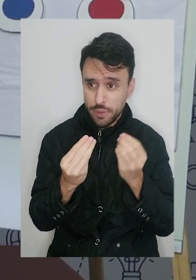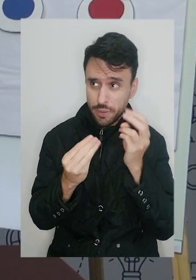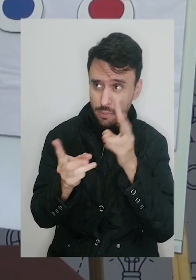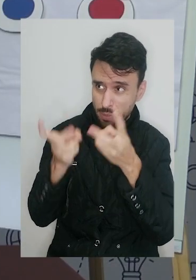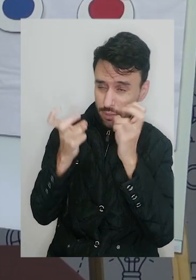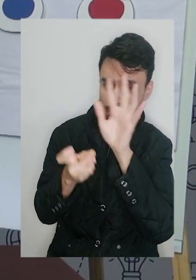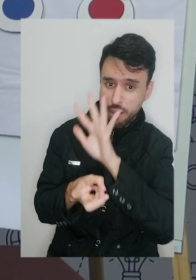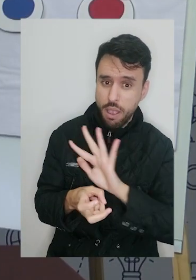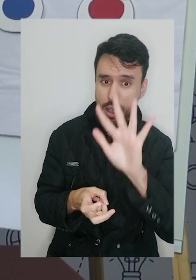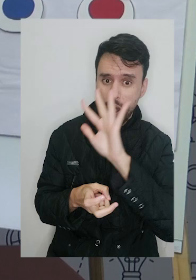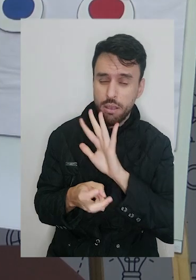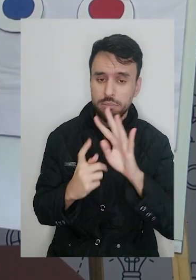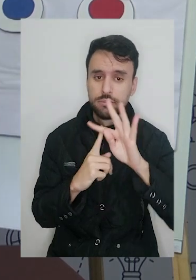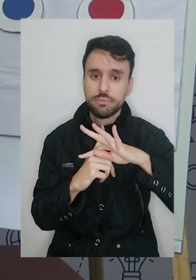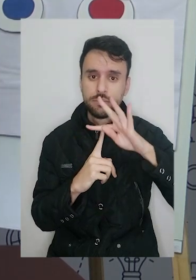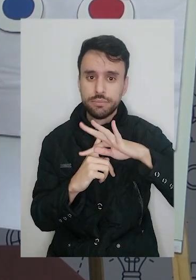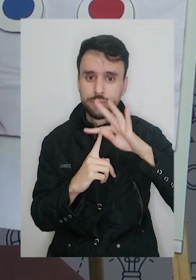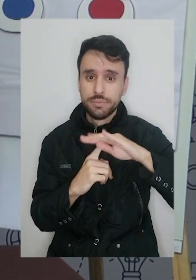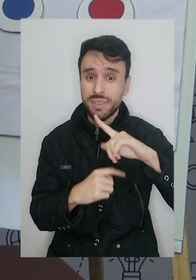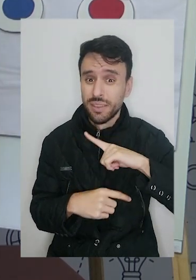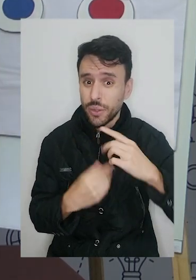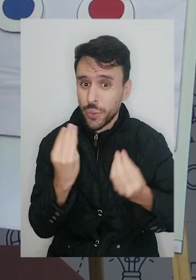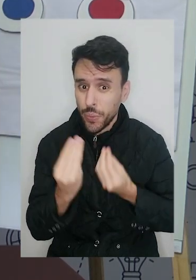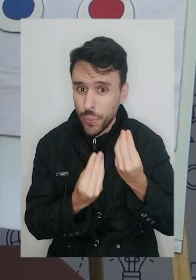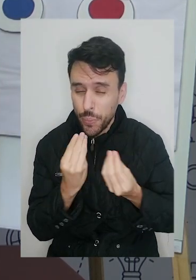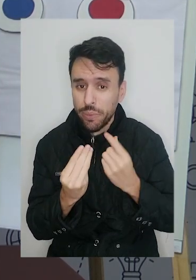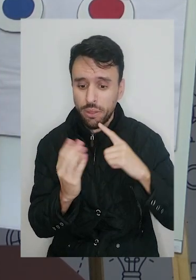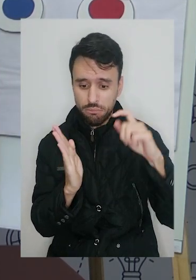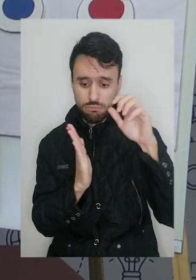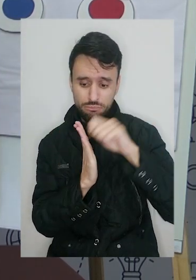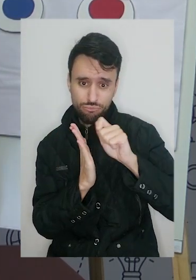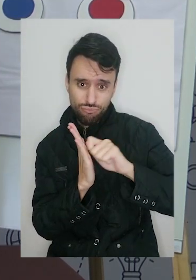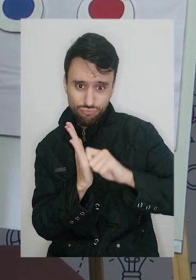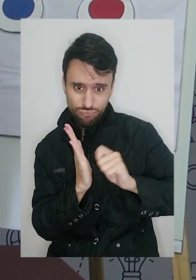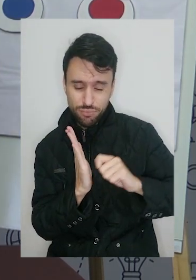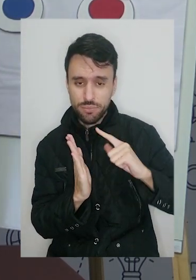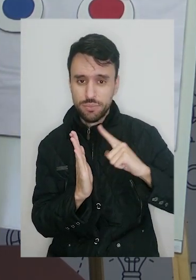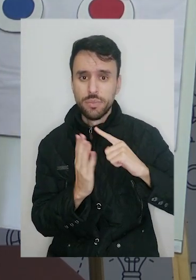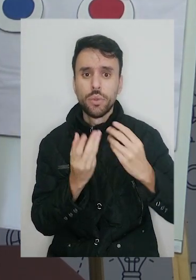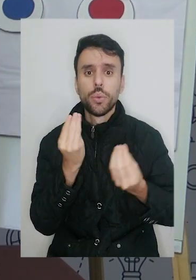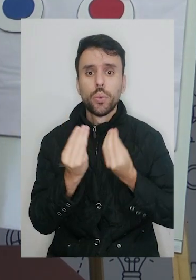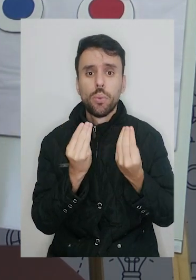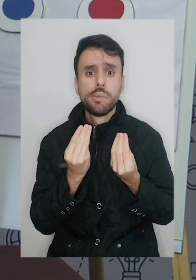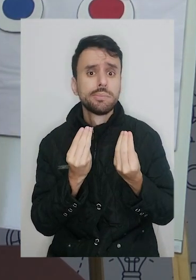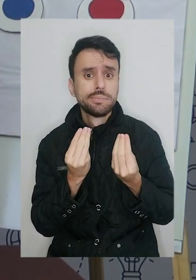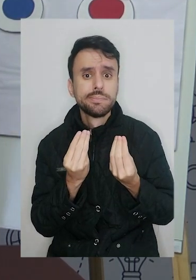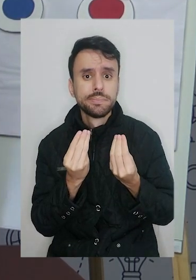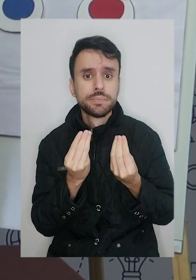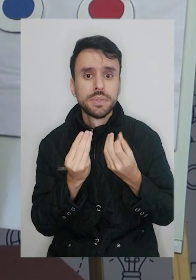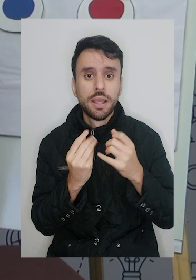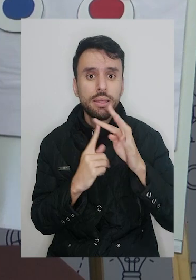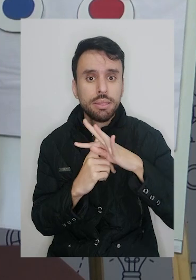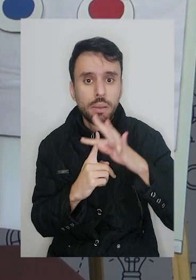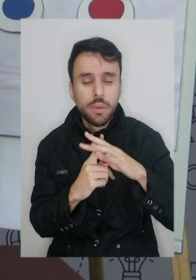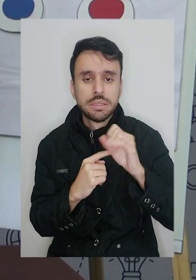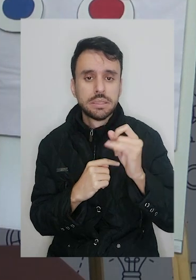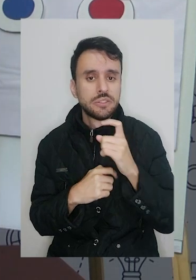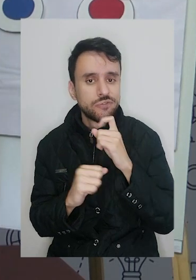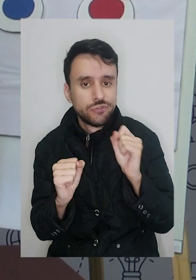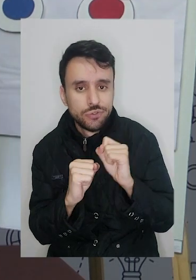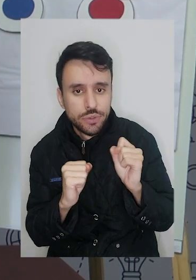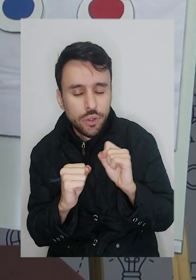olhe bem o termômetro e coloque e registre aí no seu caderno. Qual a temperatura e se está